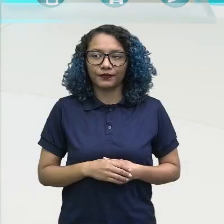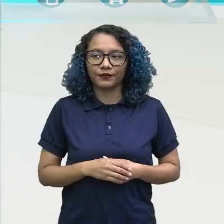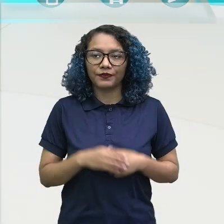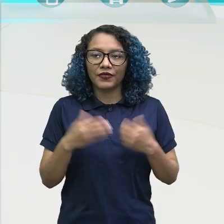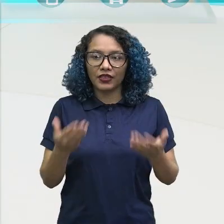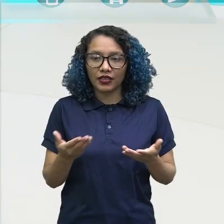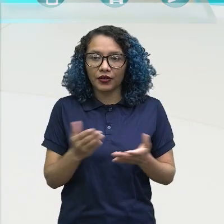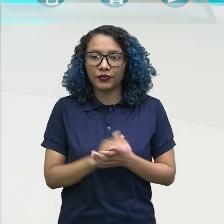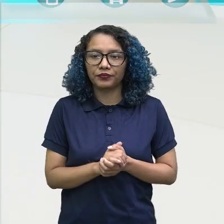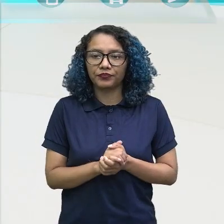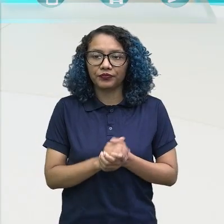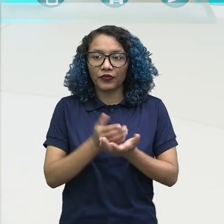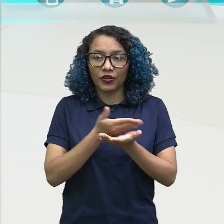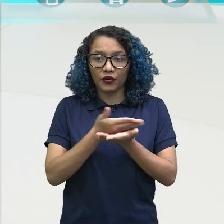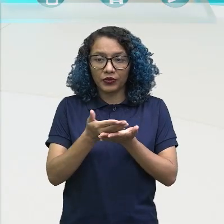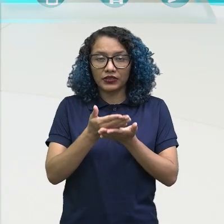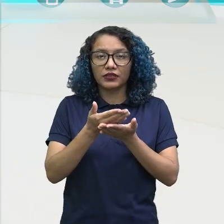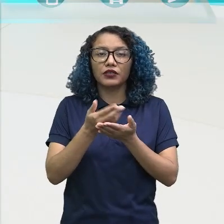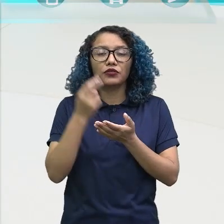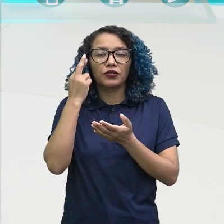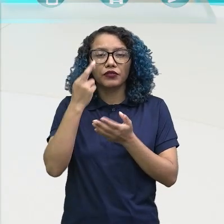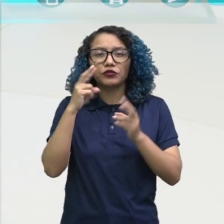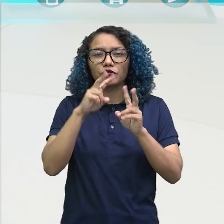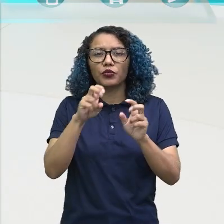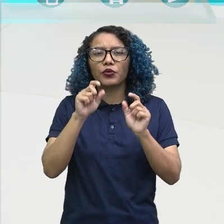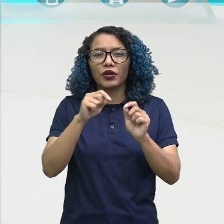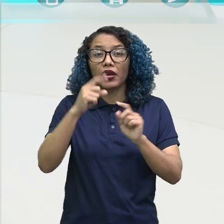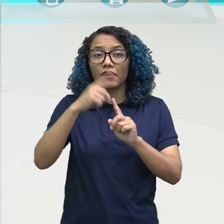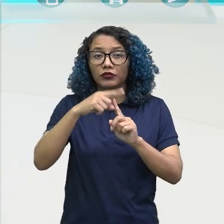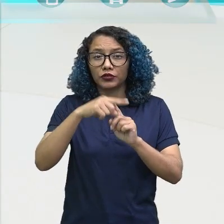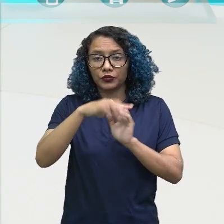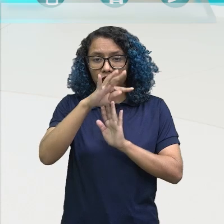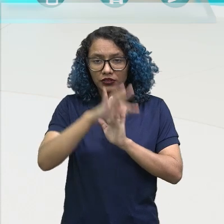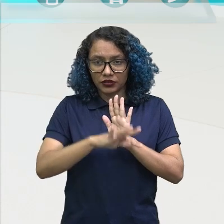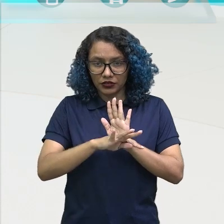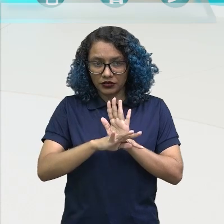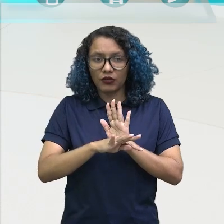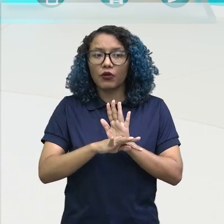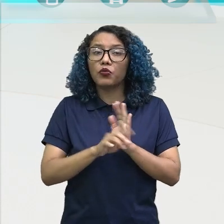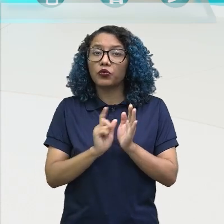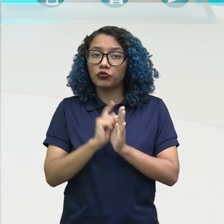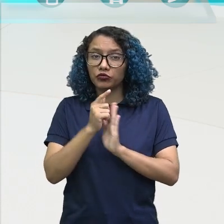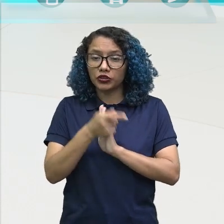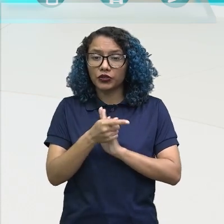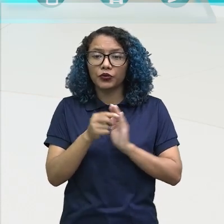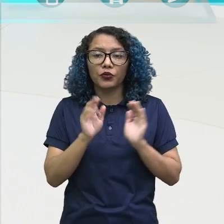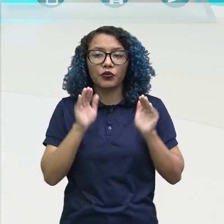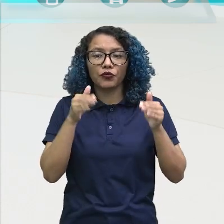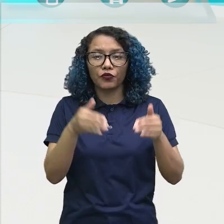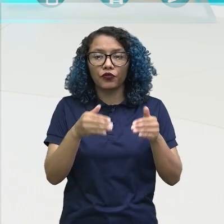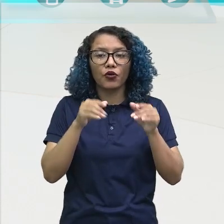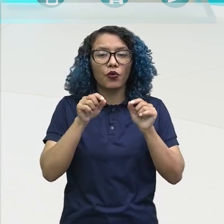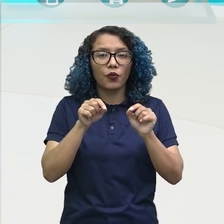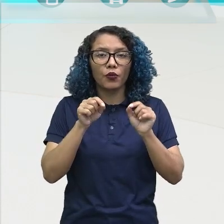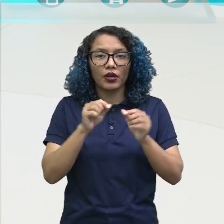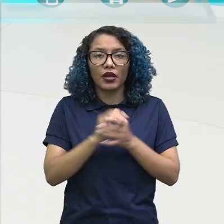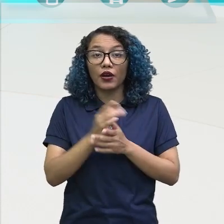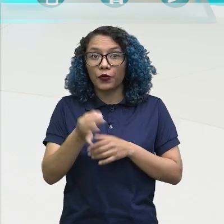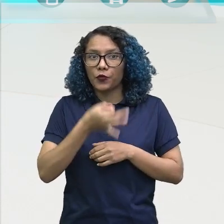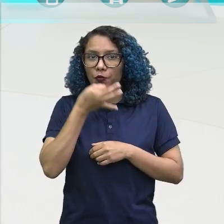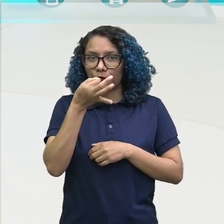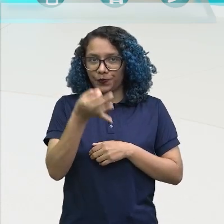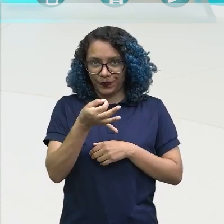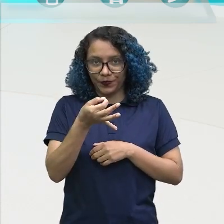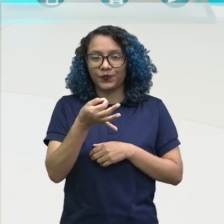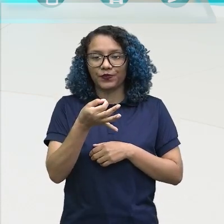Começamos a nossa aula refletindo sobre um tipo textual, no caso, um gênero, que vai trabalhar justamente a questão da opinião.